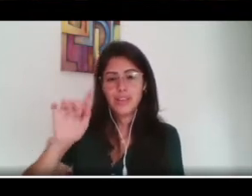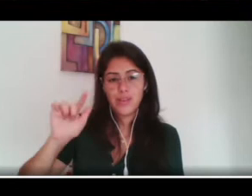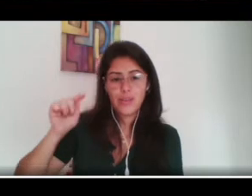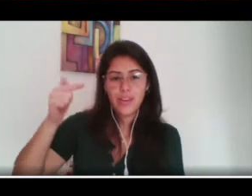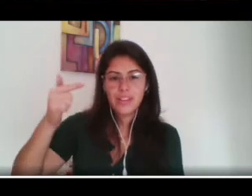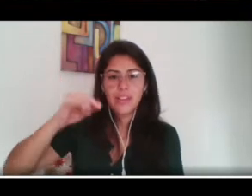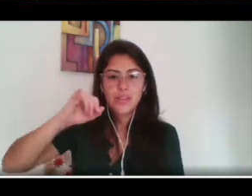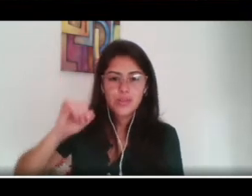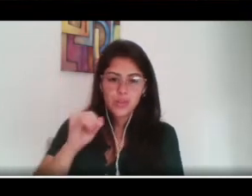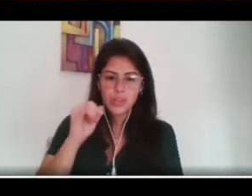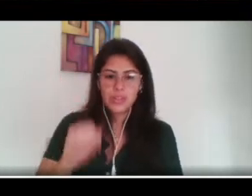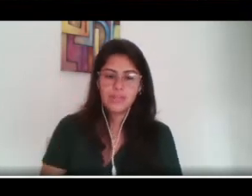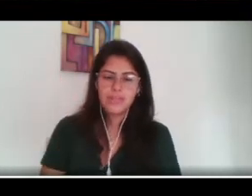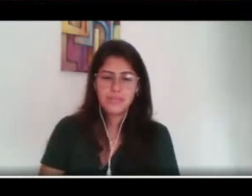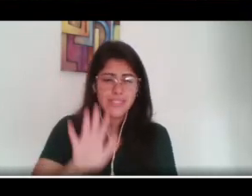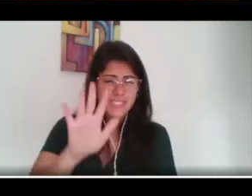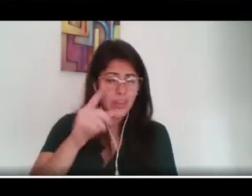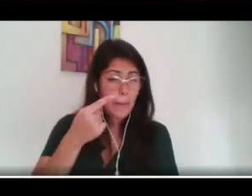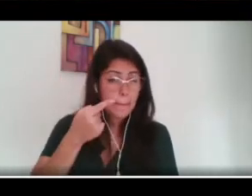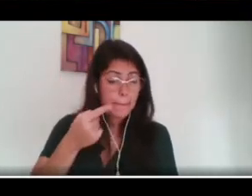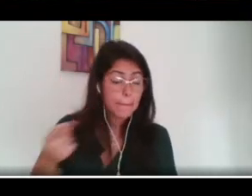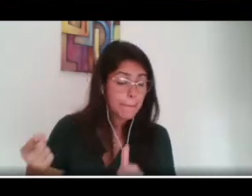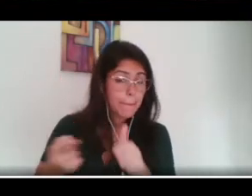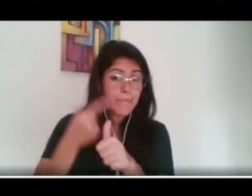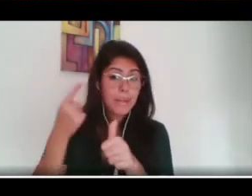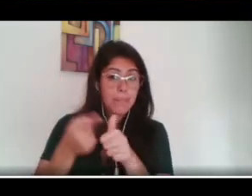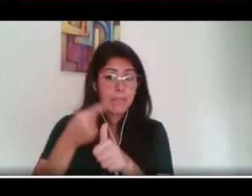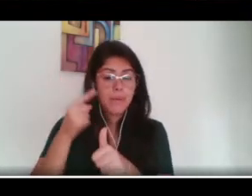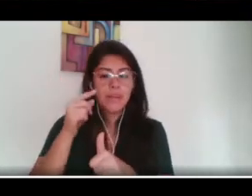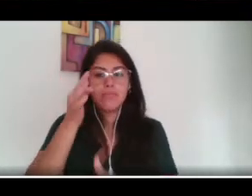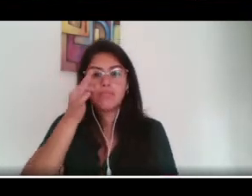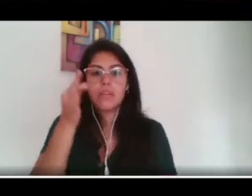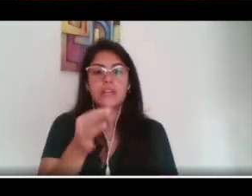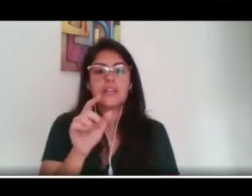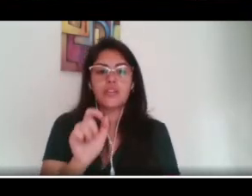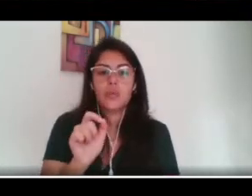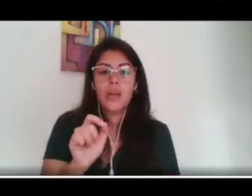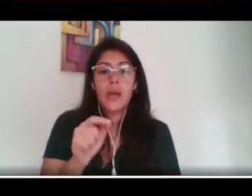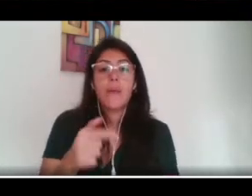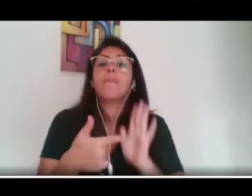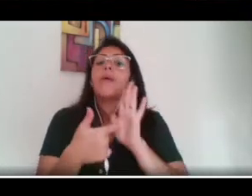prestem atenção aqui, ó, que para você dar uma posição em função do tempo,